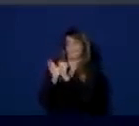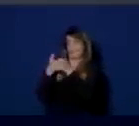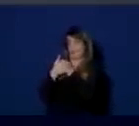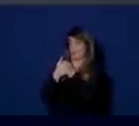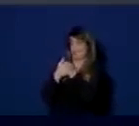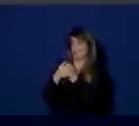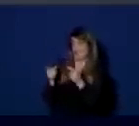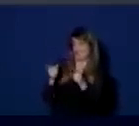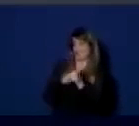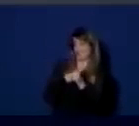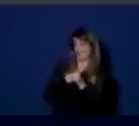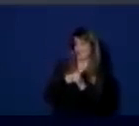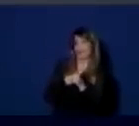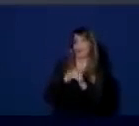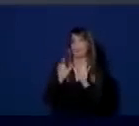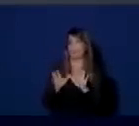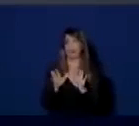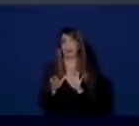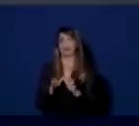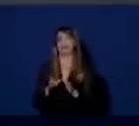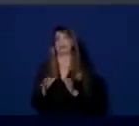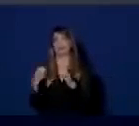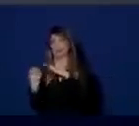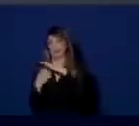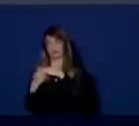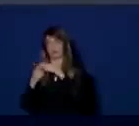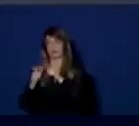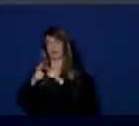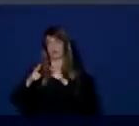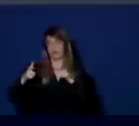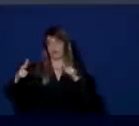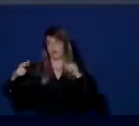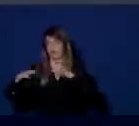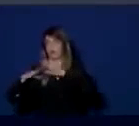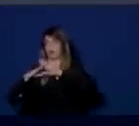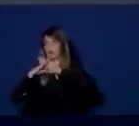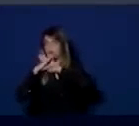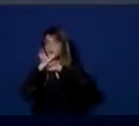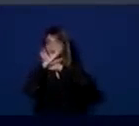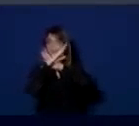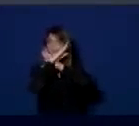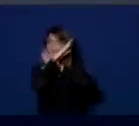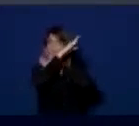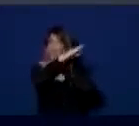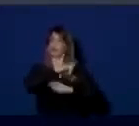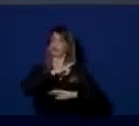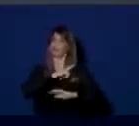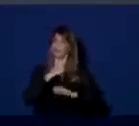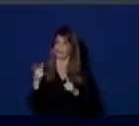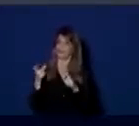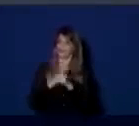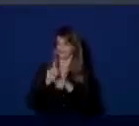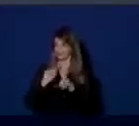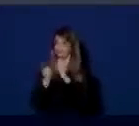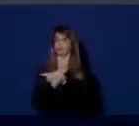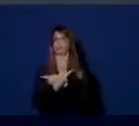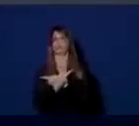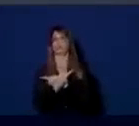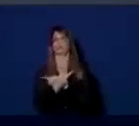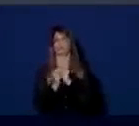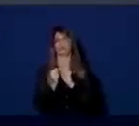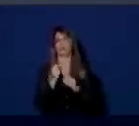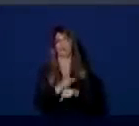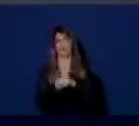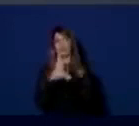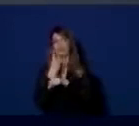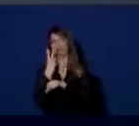vem da dívida, mas ele tem fé que a companhia vai continuar crescendo tanto que o valuation que ele está que ele tem naquela dívida conversível, que está tipicamente a um prêmio